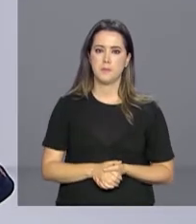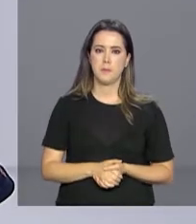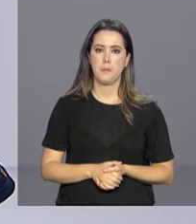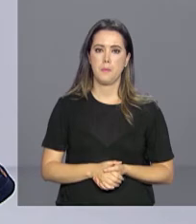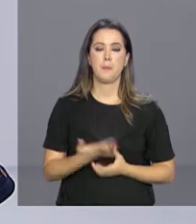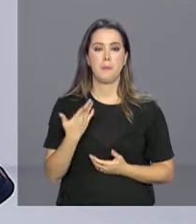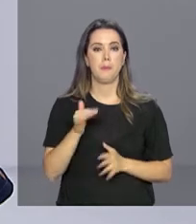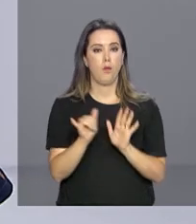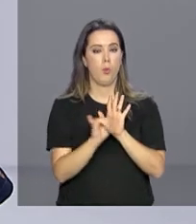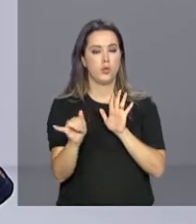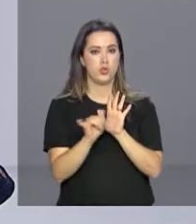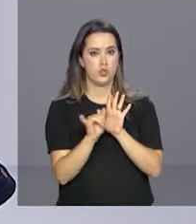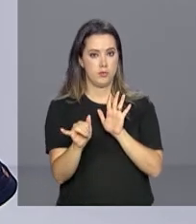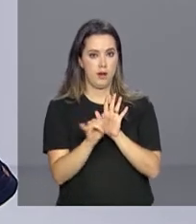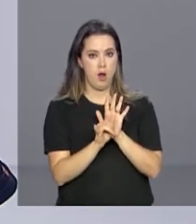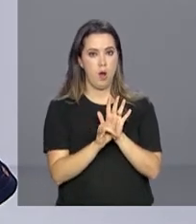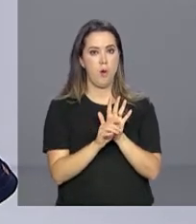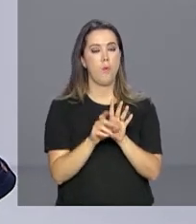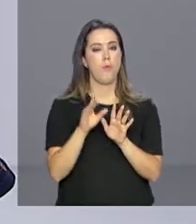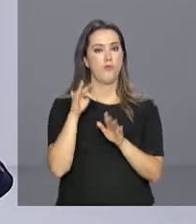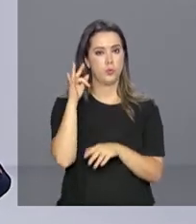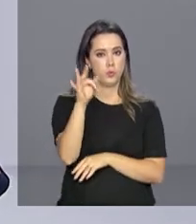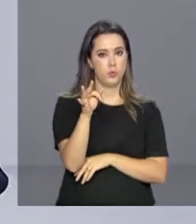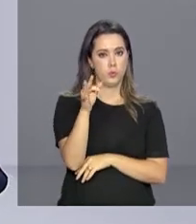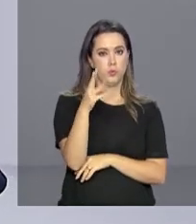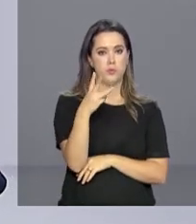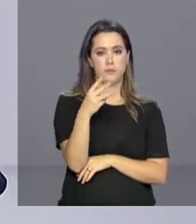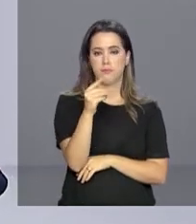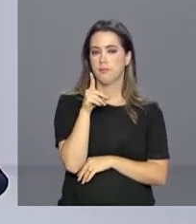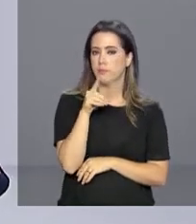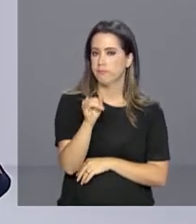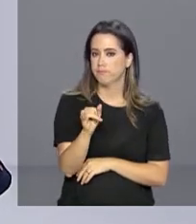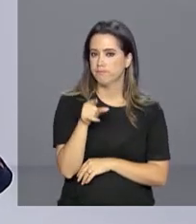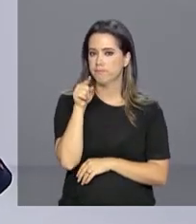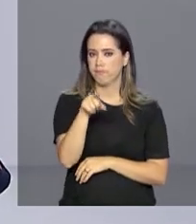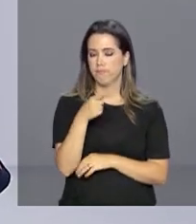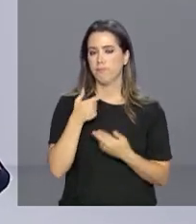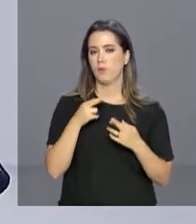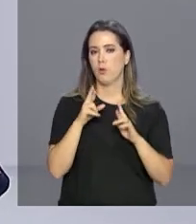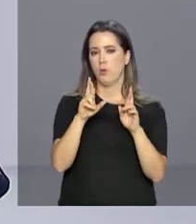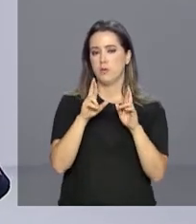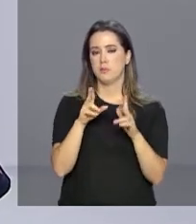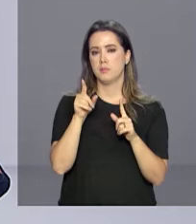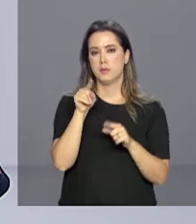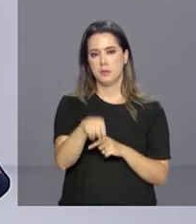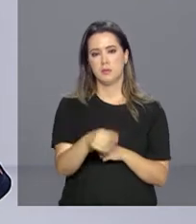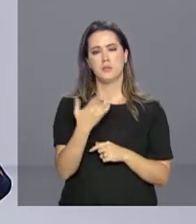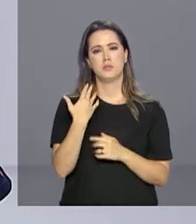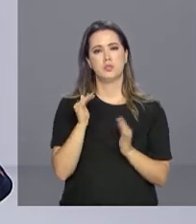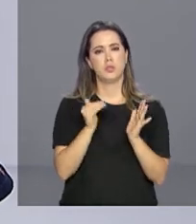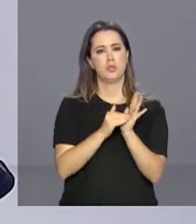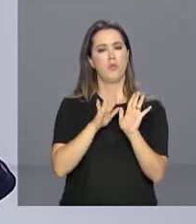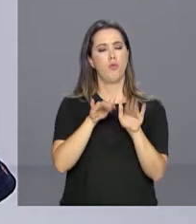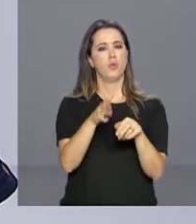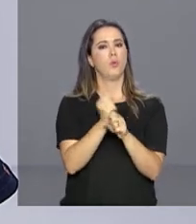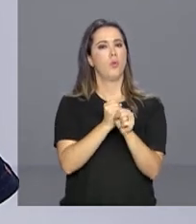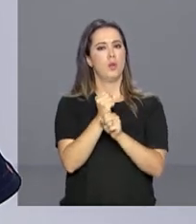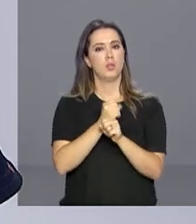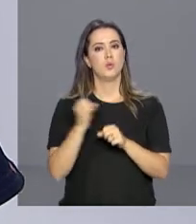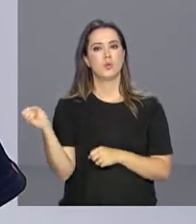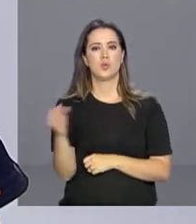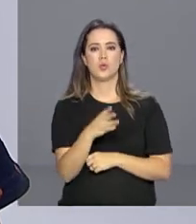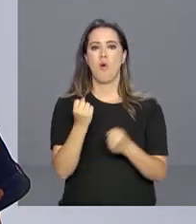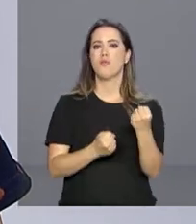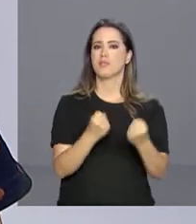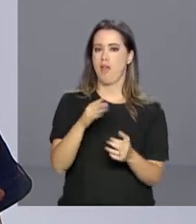viaturas deve ser publicado em 30 dias de acordo com o ministro julgman a expectativa é de que até o final do ano os novos